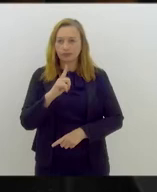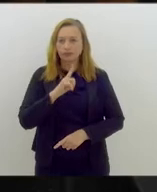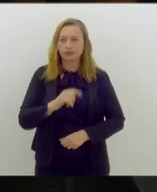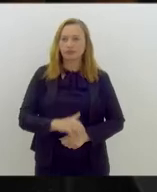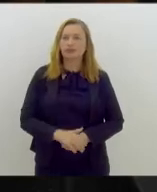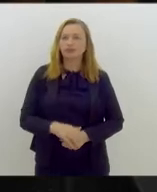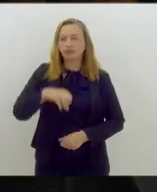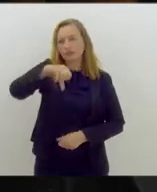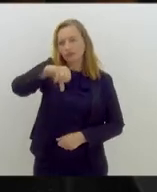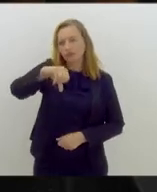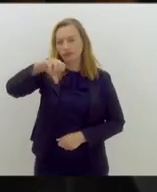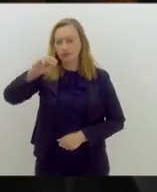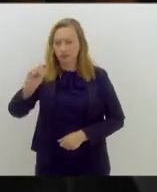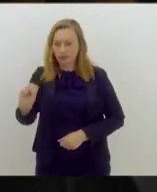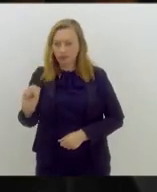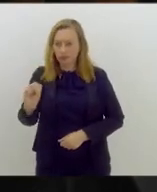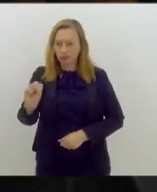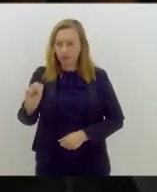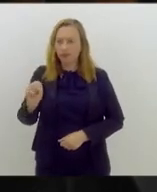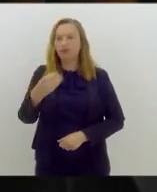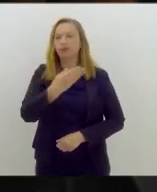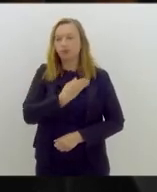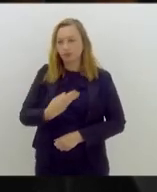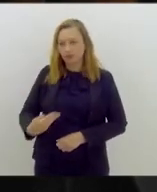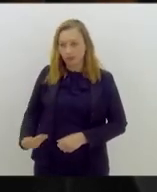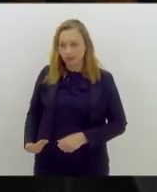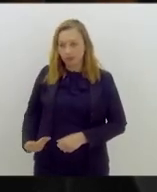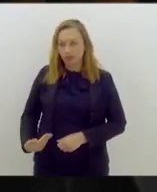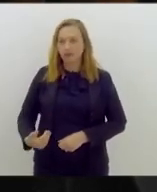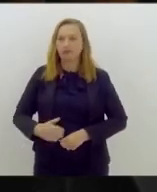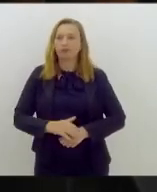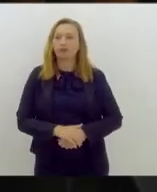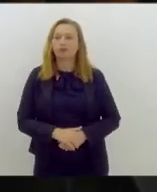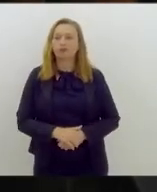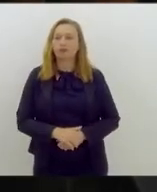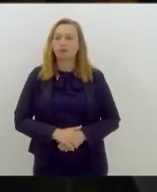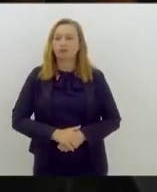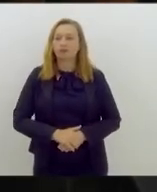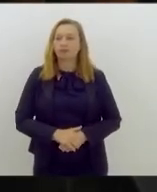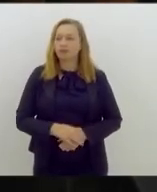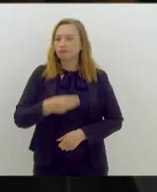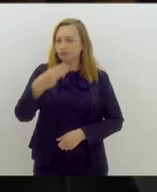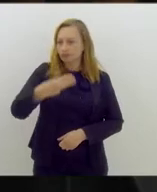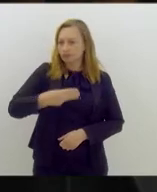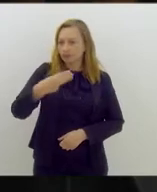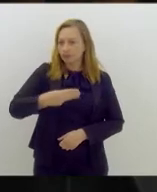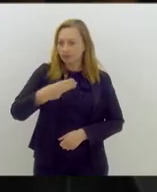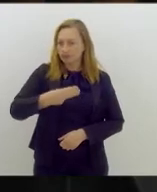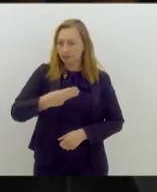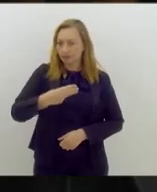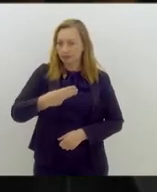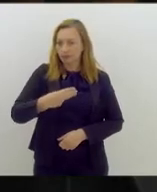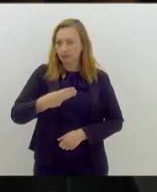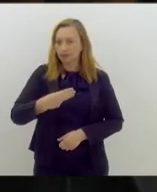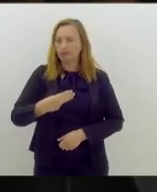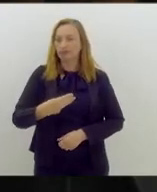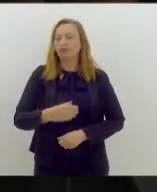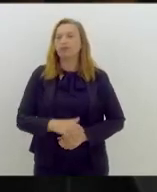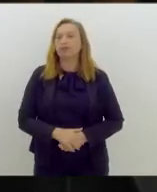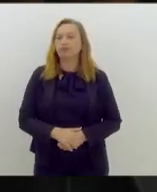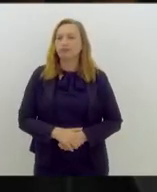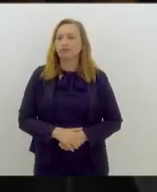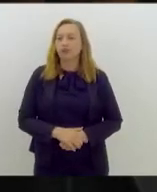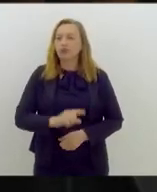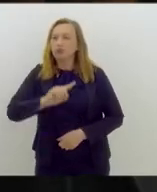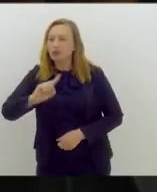em 98 como Governador que tiramos terceiro lugar tivemos